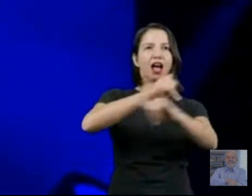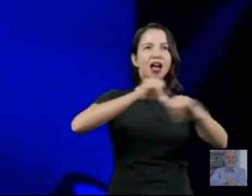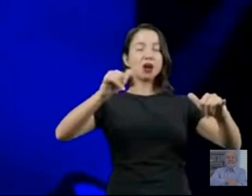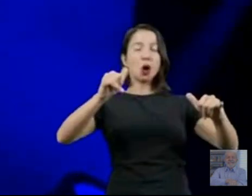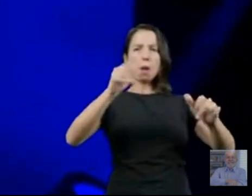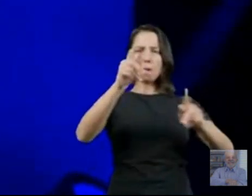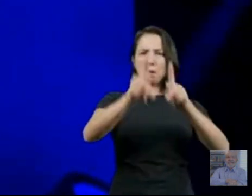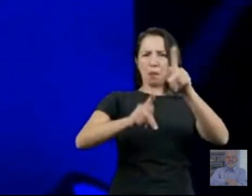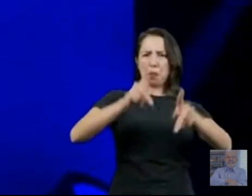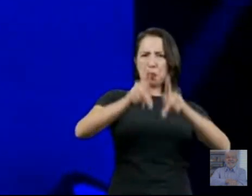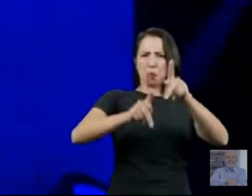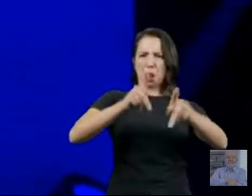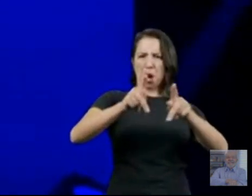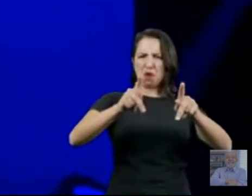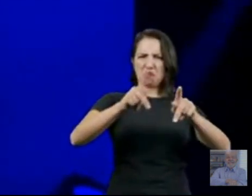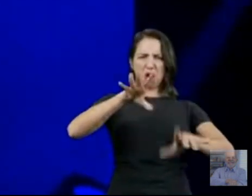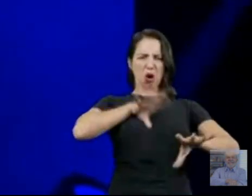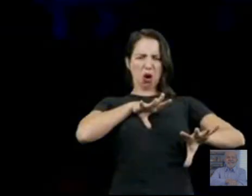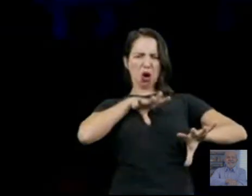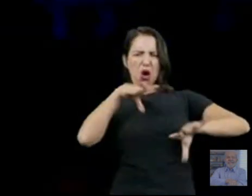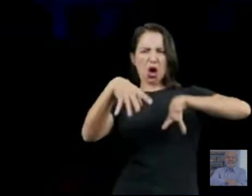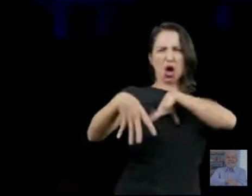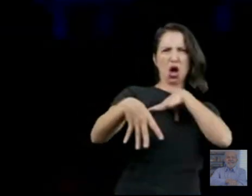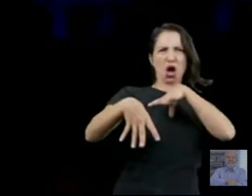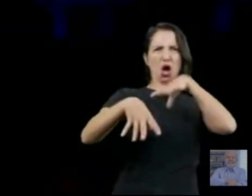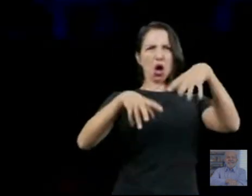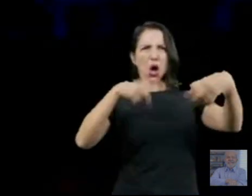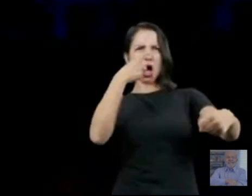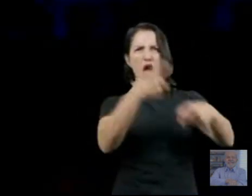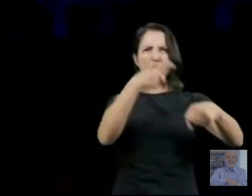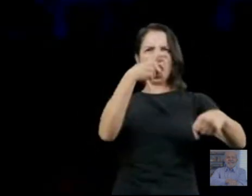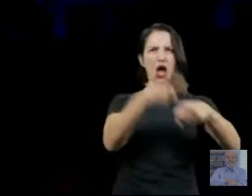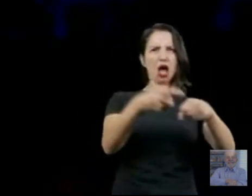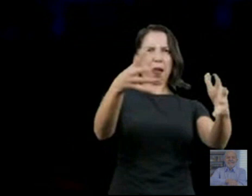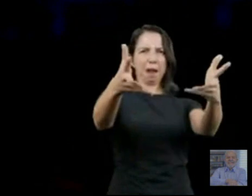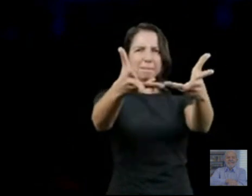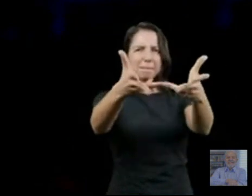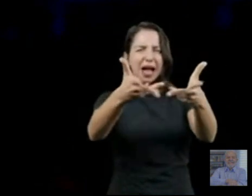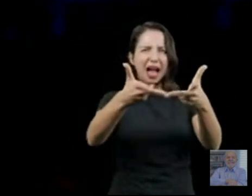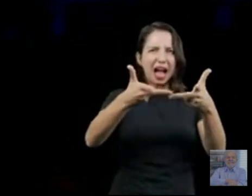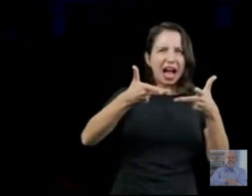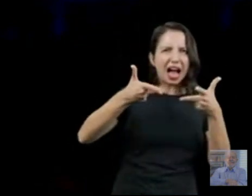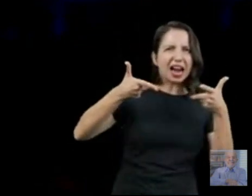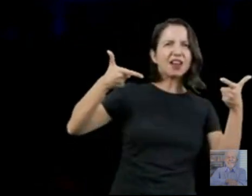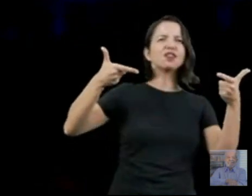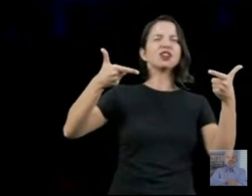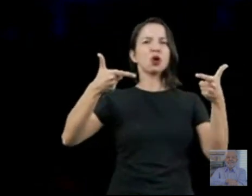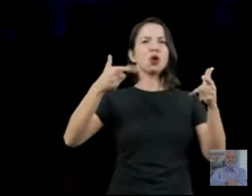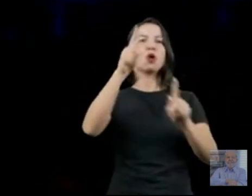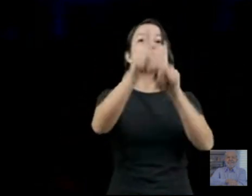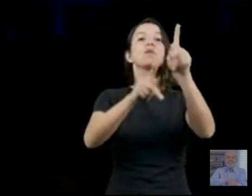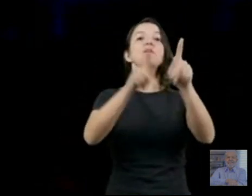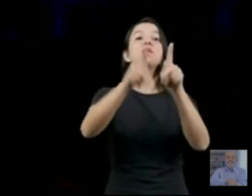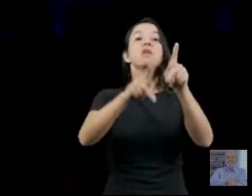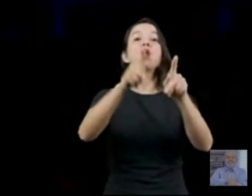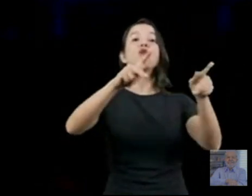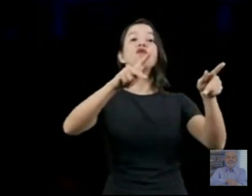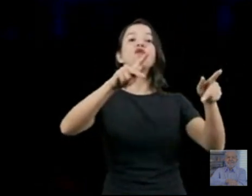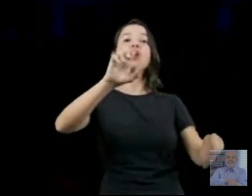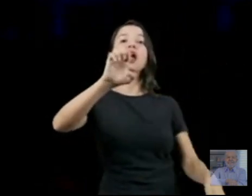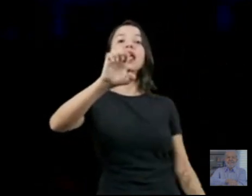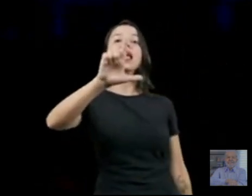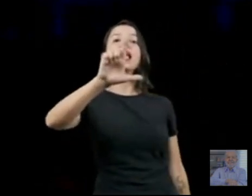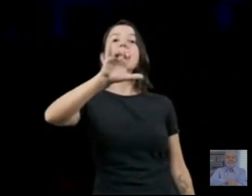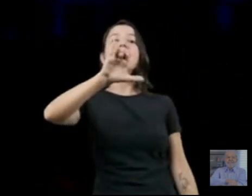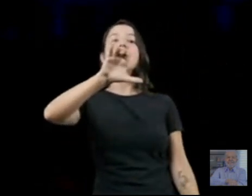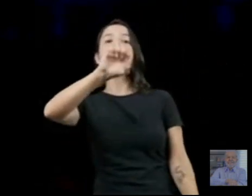bravíssimo, povo Leminski, veríssimo, povo Elis, povo Quintana. Salve o